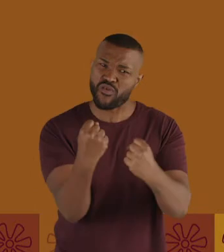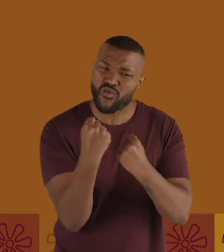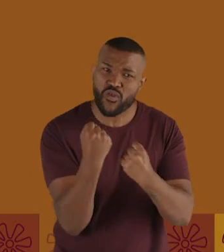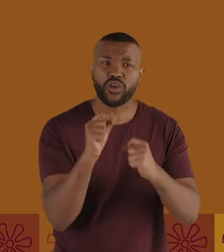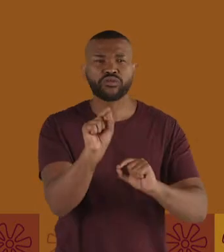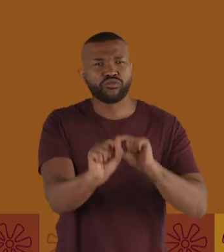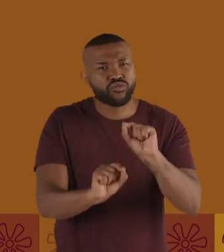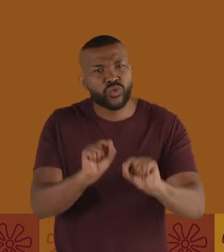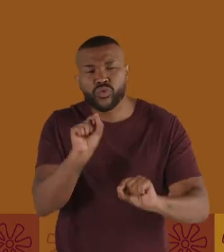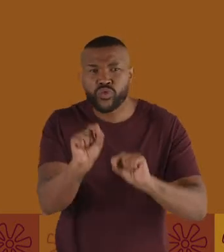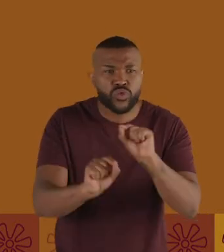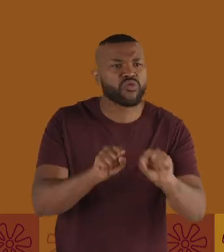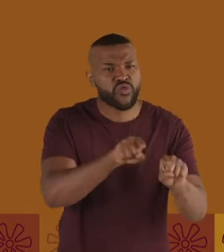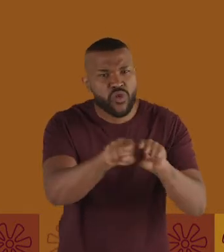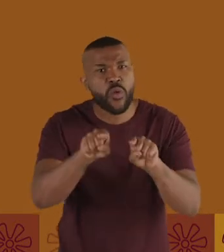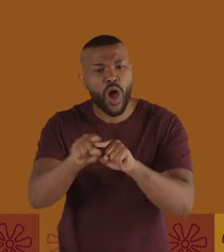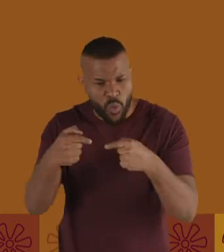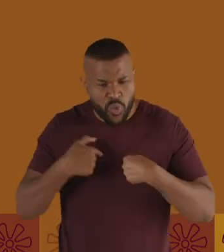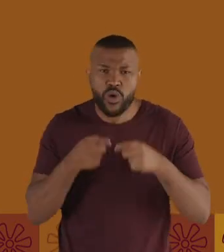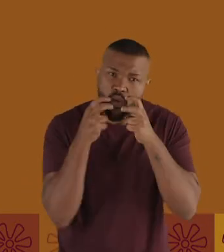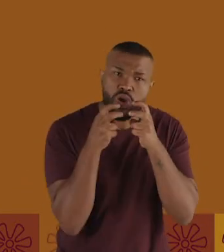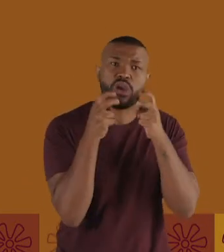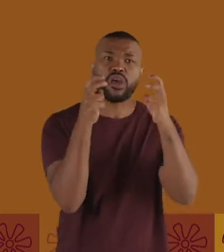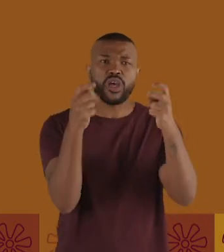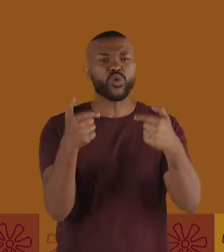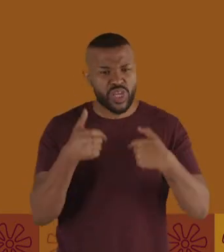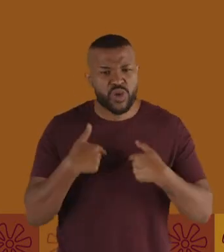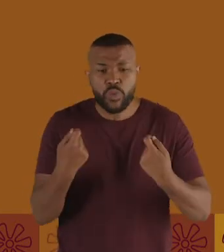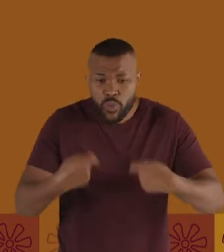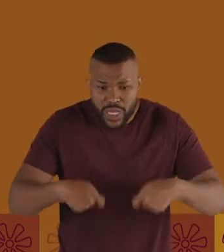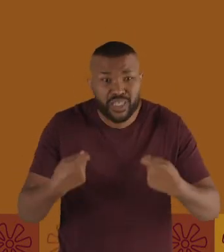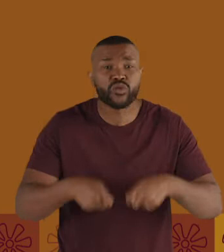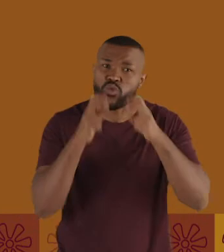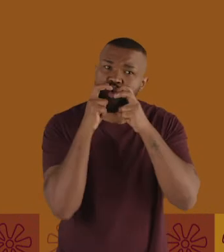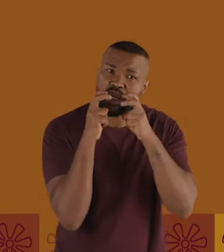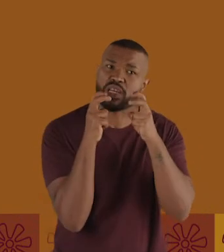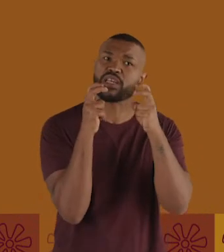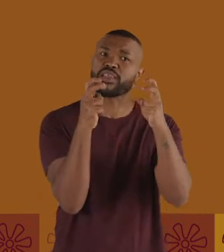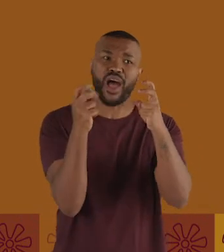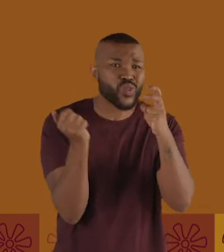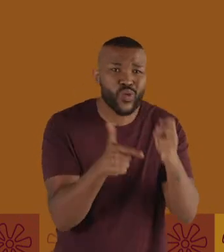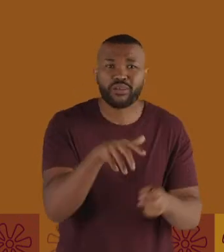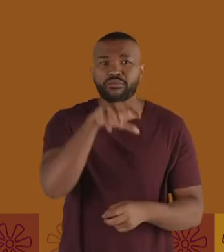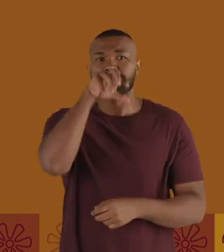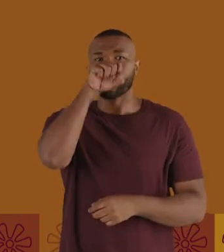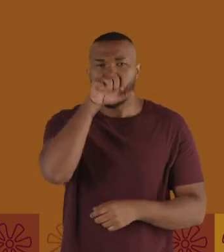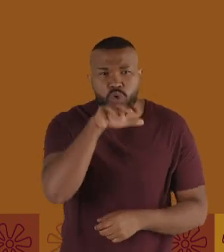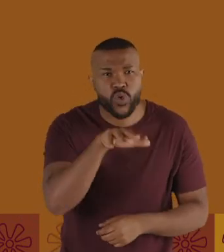fortes razões. Irmão, sou eu quem grita, tenho mais necessidade de gritar que de